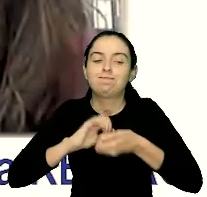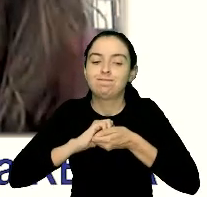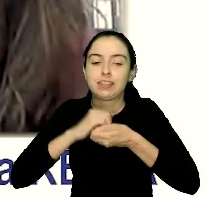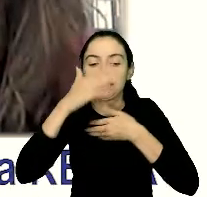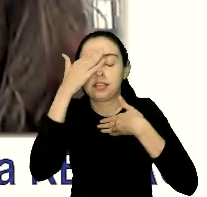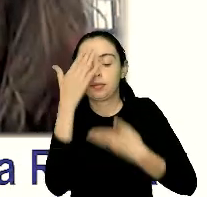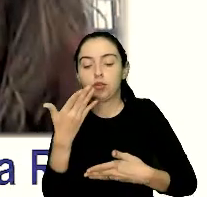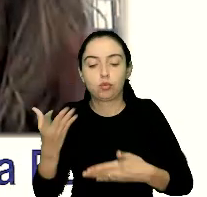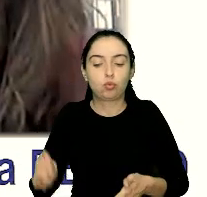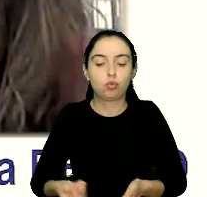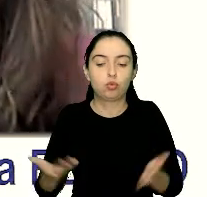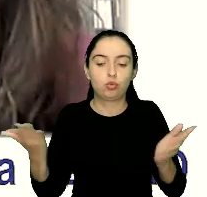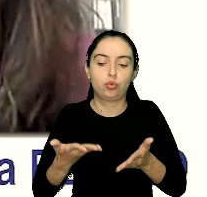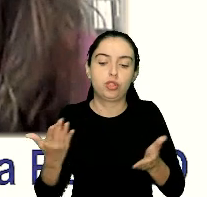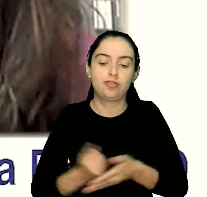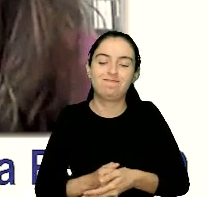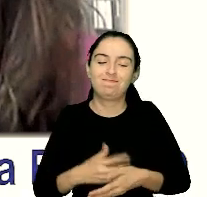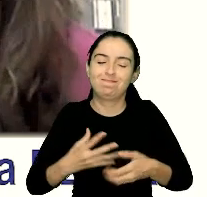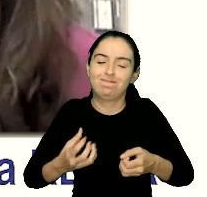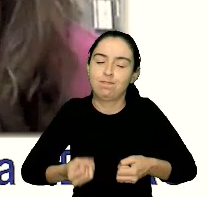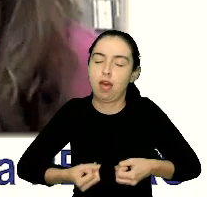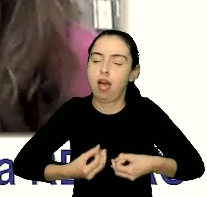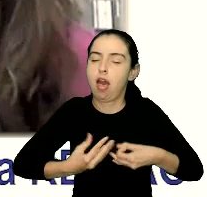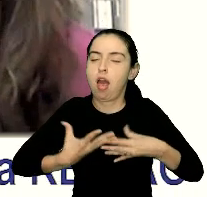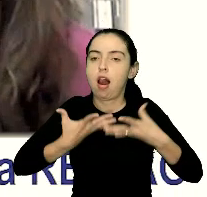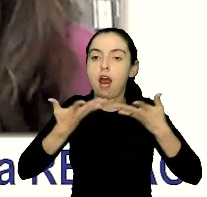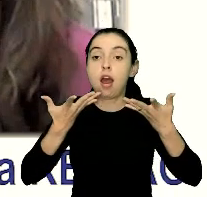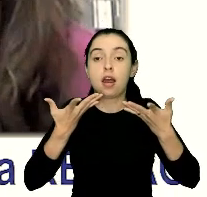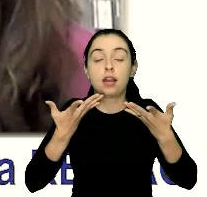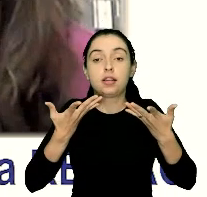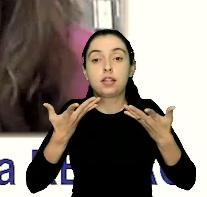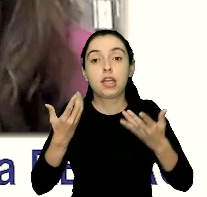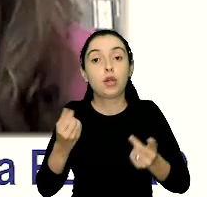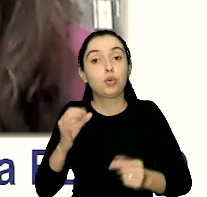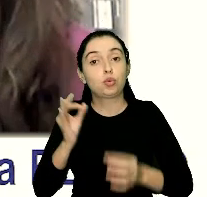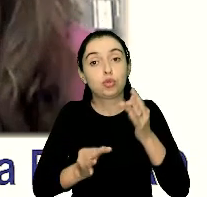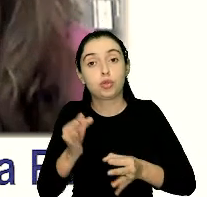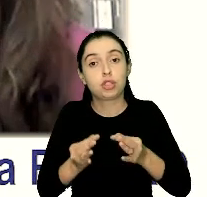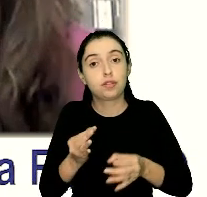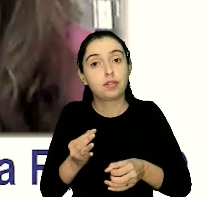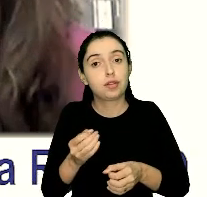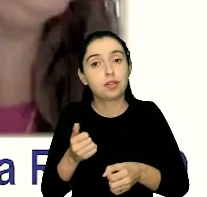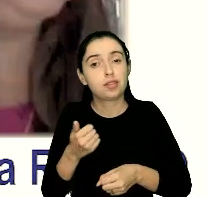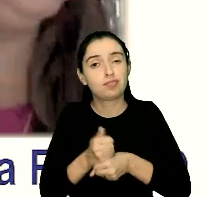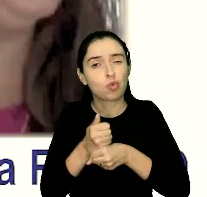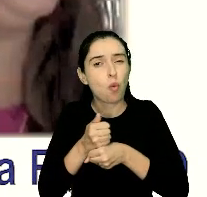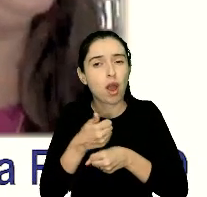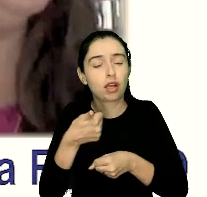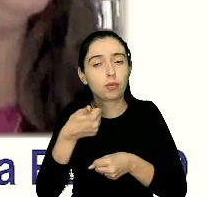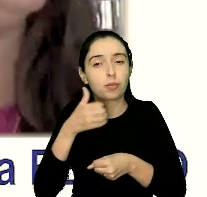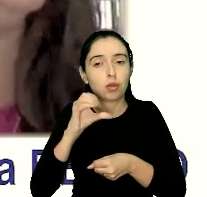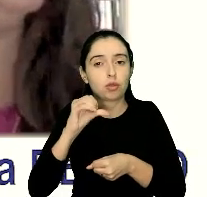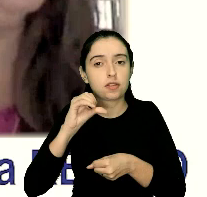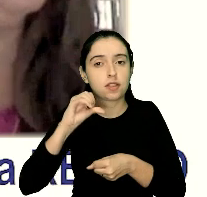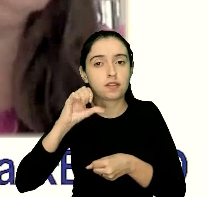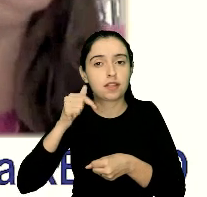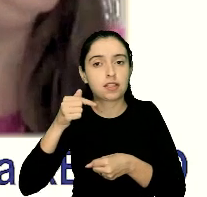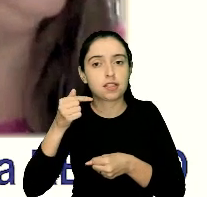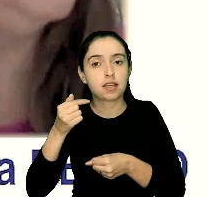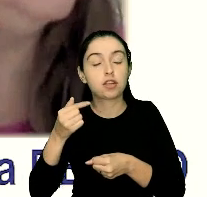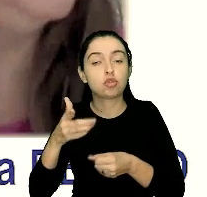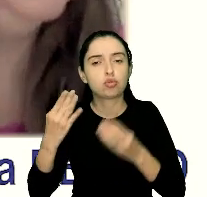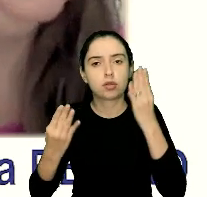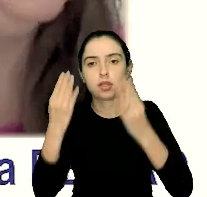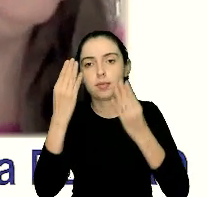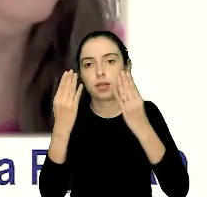grande. Eu estou na Justiça desde 97, como psicóloga. Então, eu agradeço muito